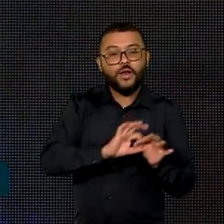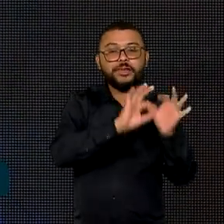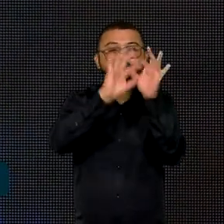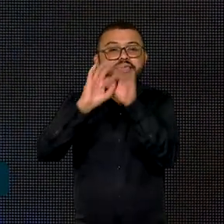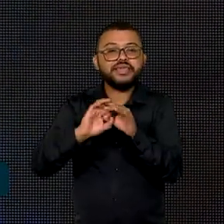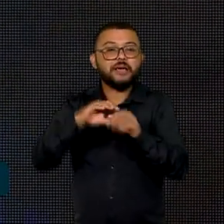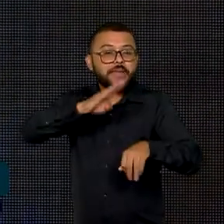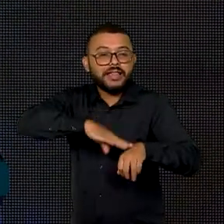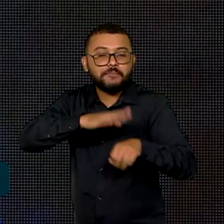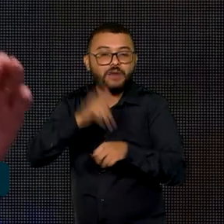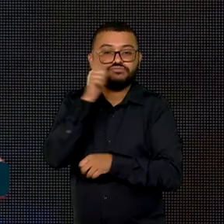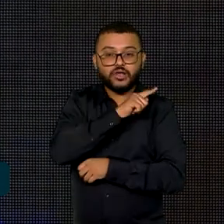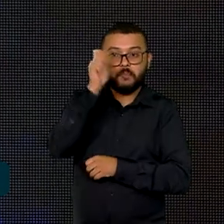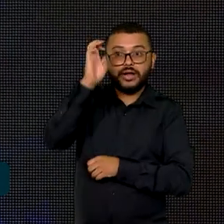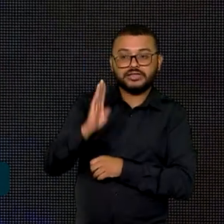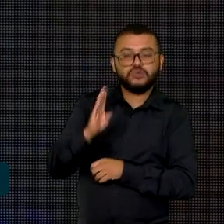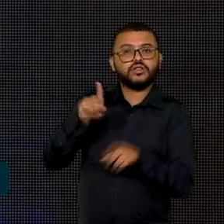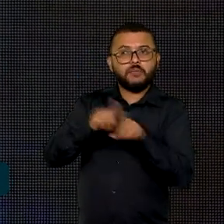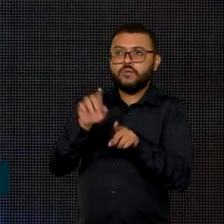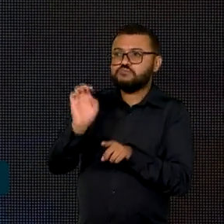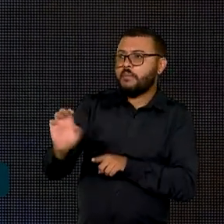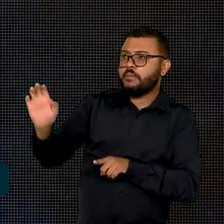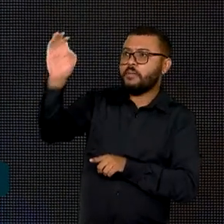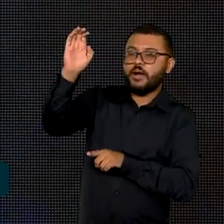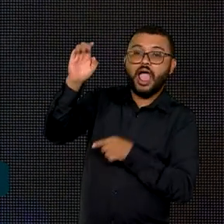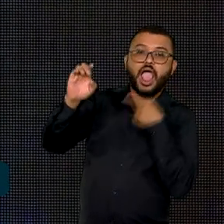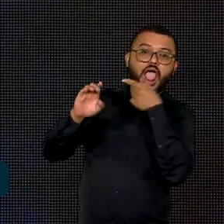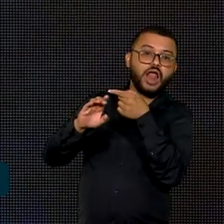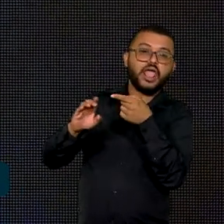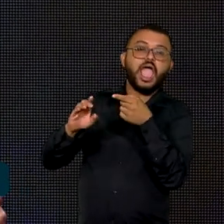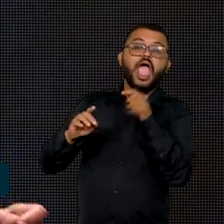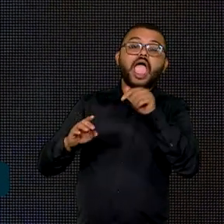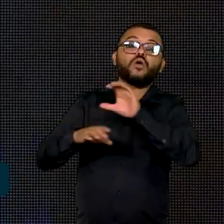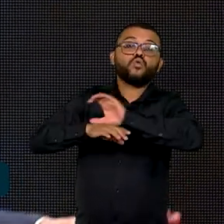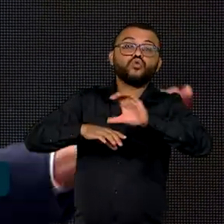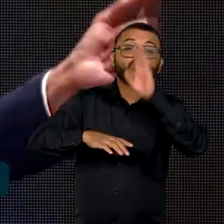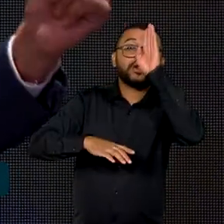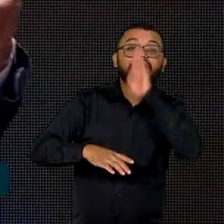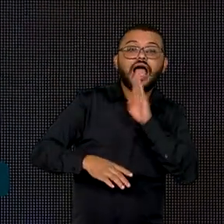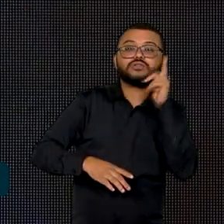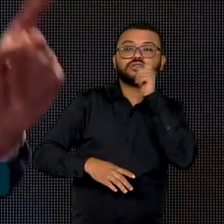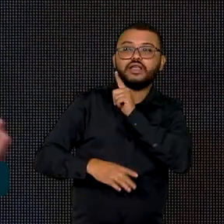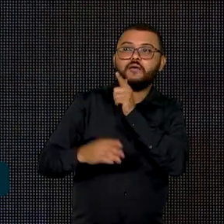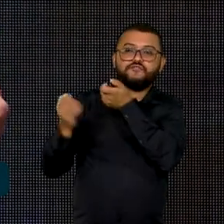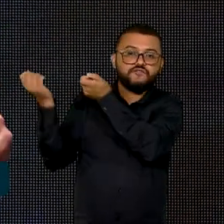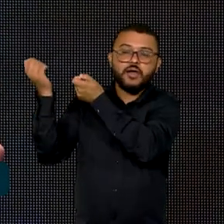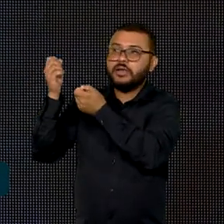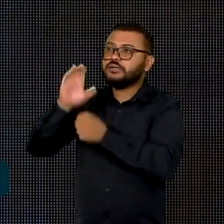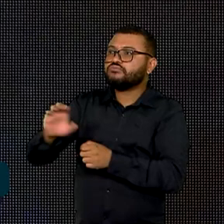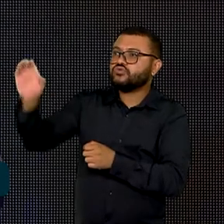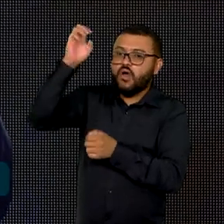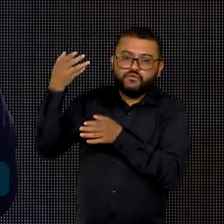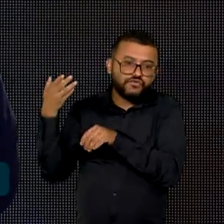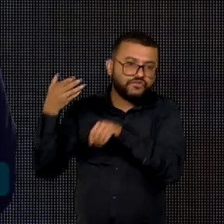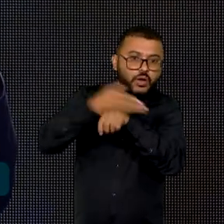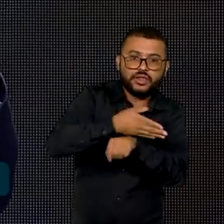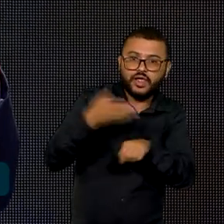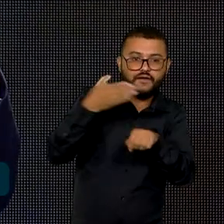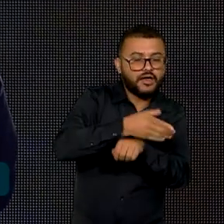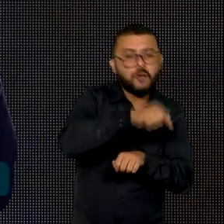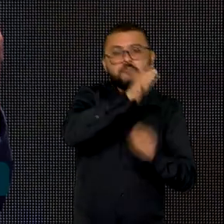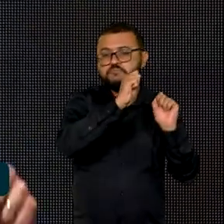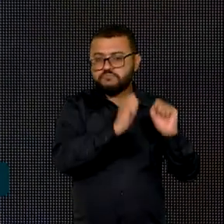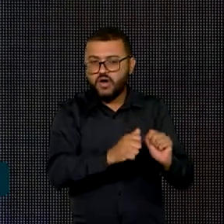aqui no Brasil, de todas as regiões. Será um curso gratuito, as pessoas vão vir de qualquer lugar do Brasil, ficar